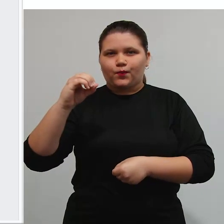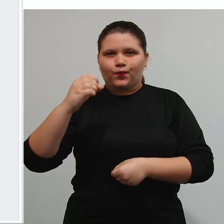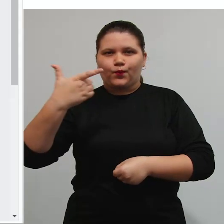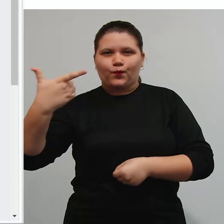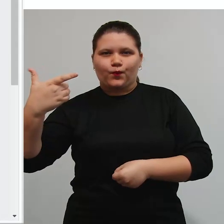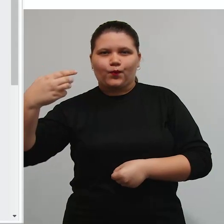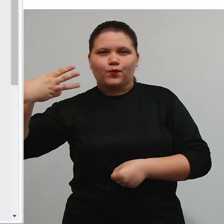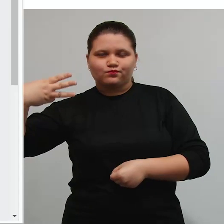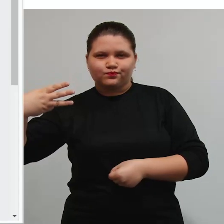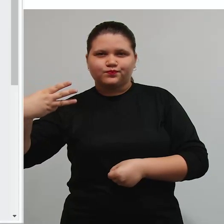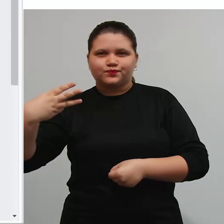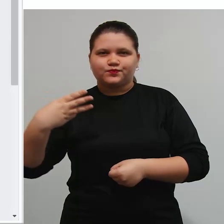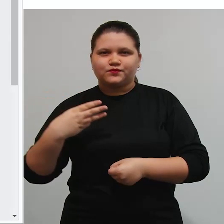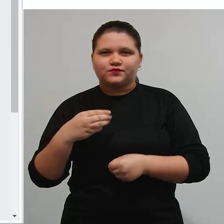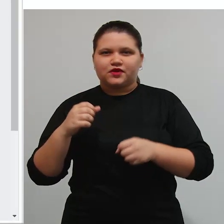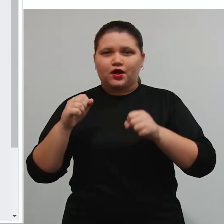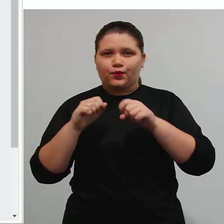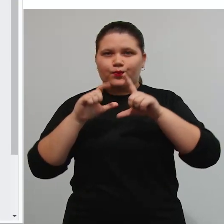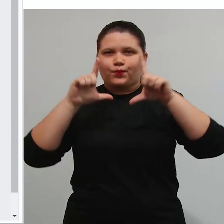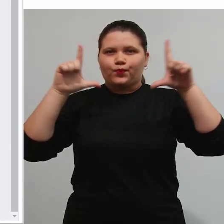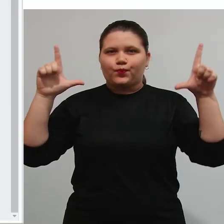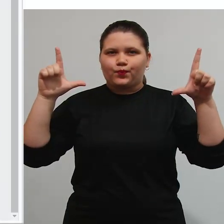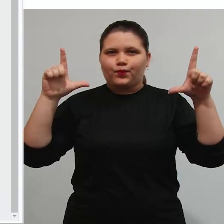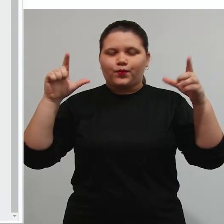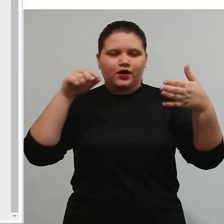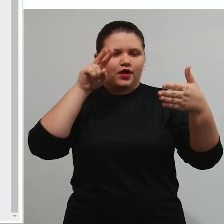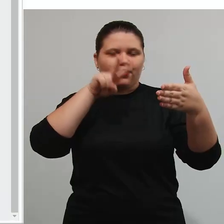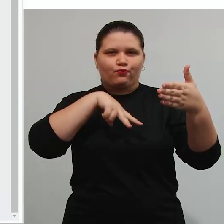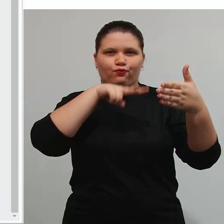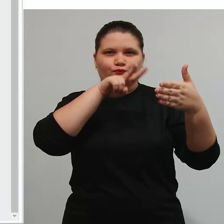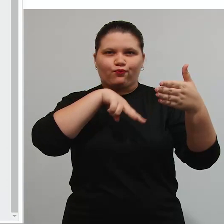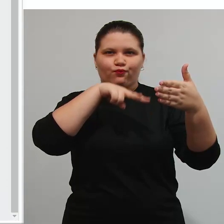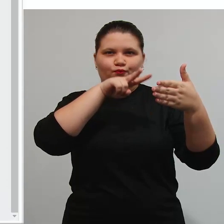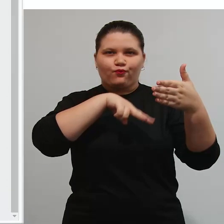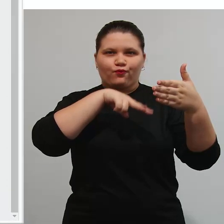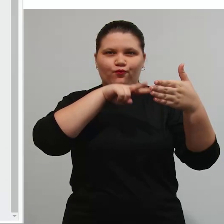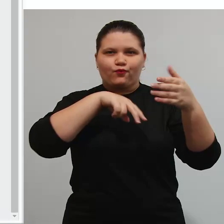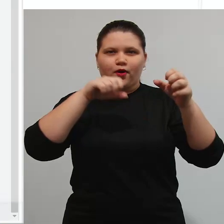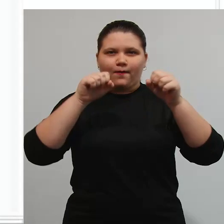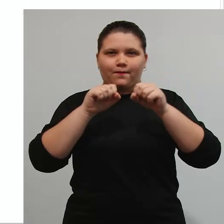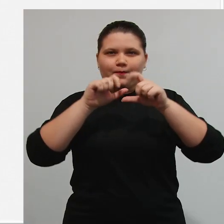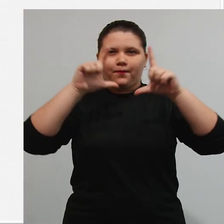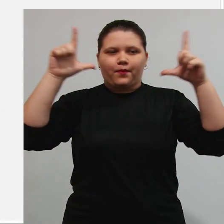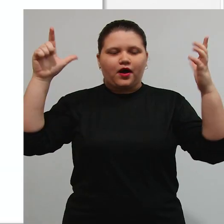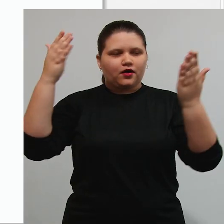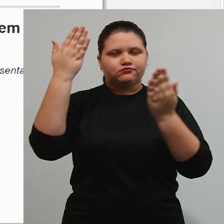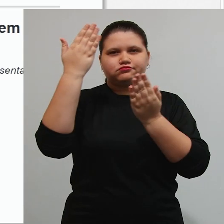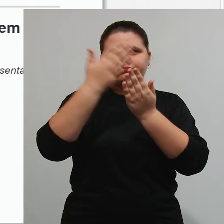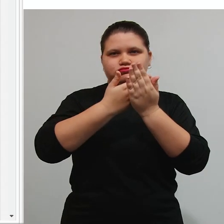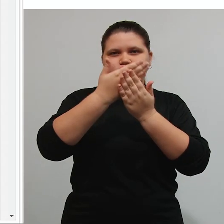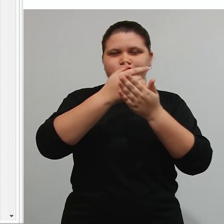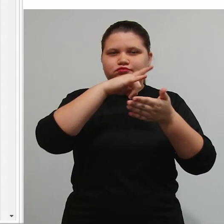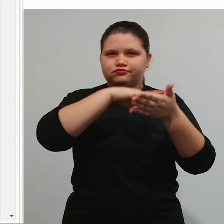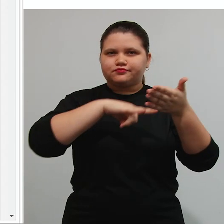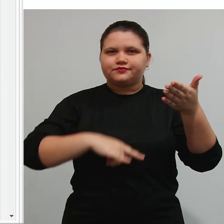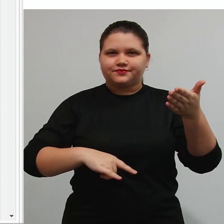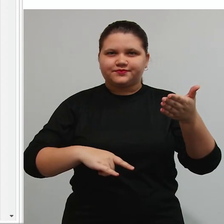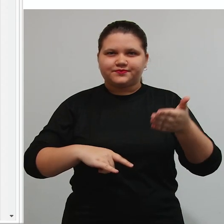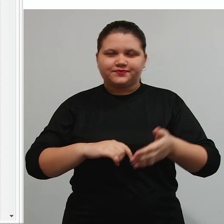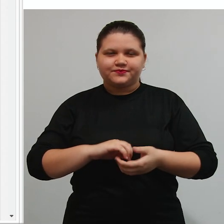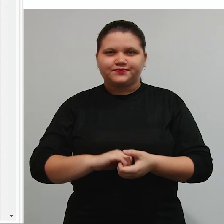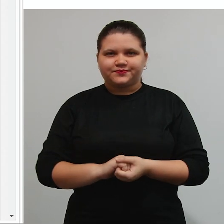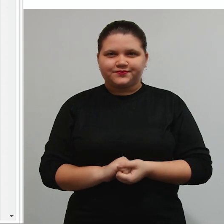sobre ela vai abrir o histórico, o que é a norma, e aí você vai pedir para visualizar. Então,